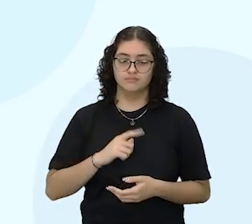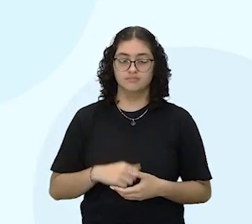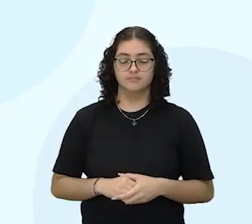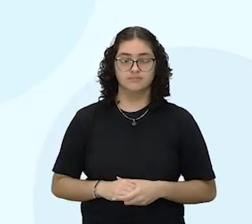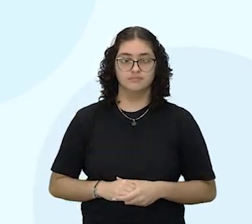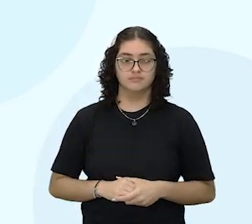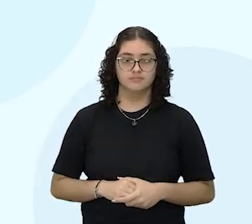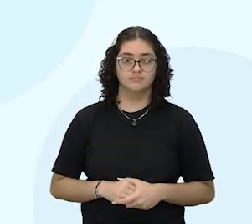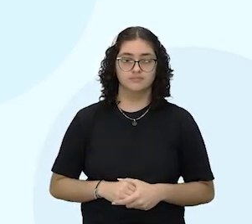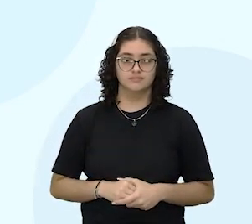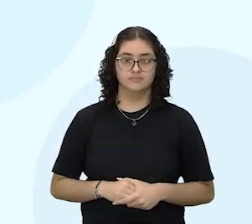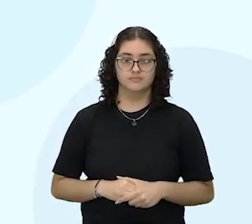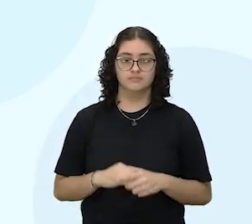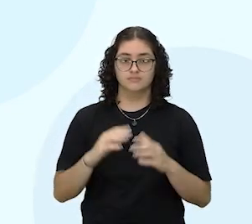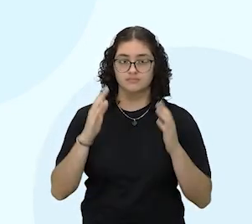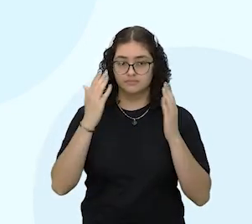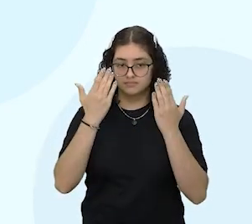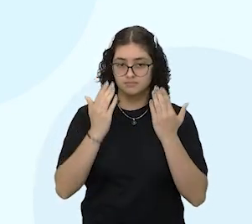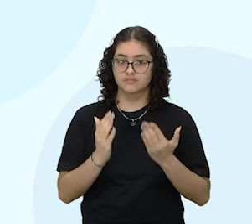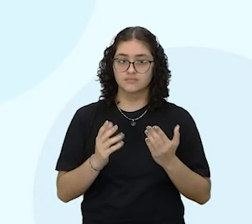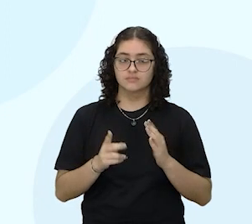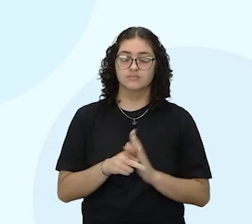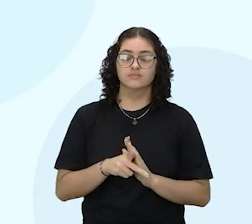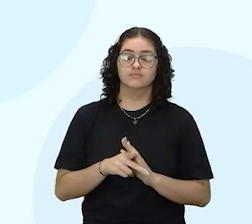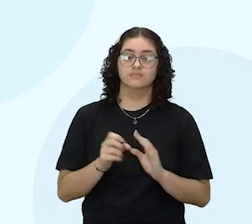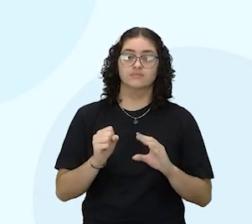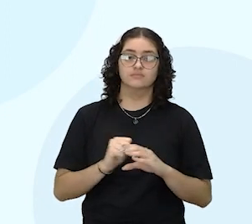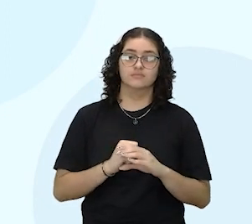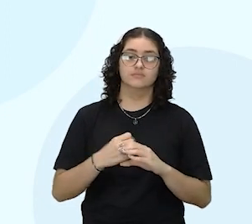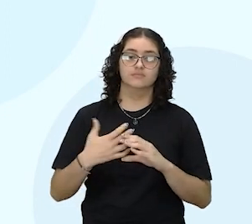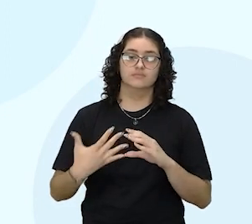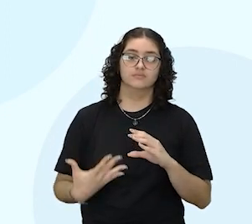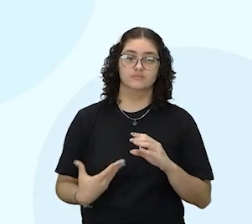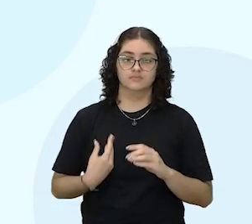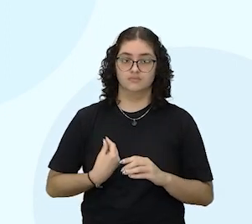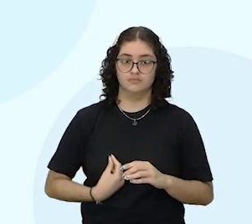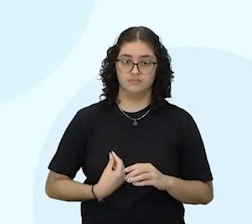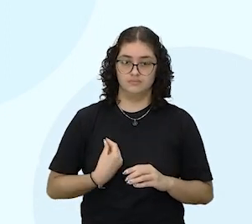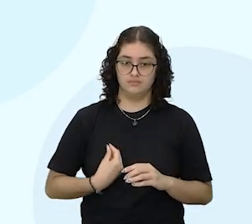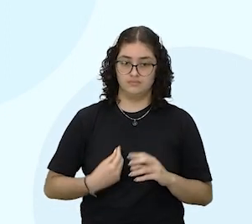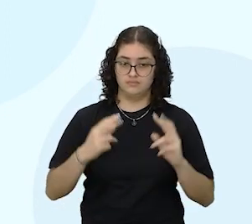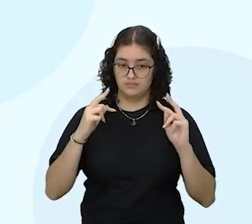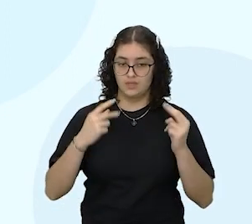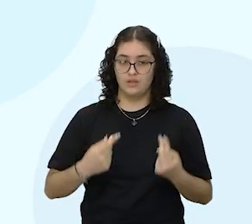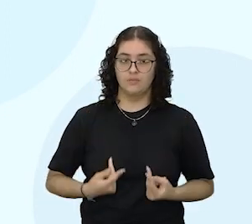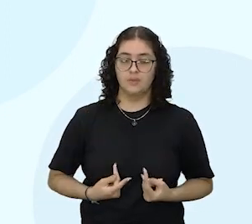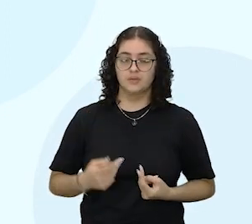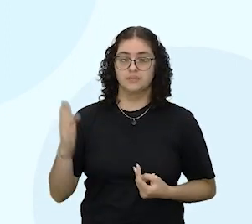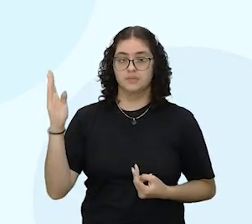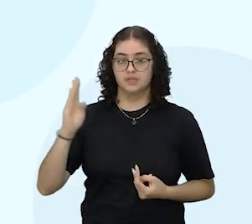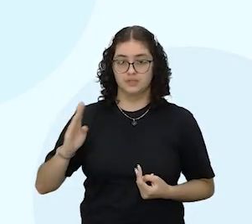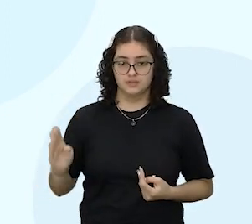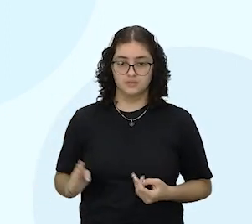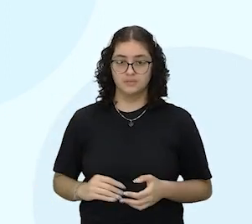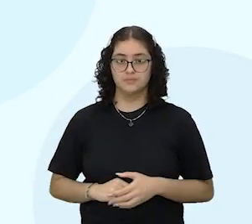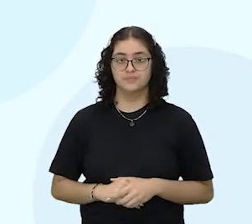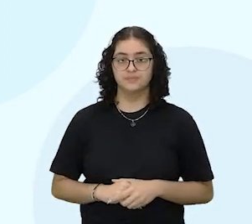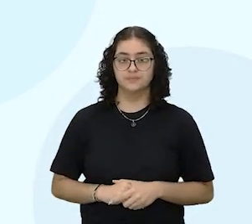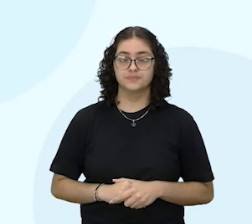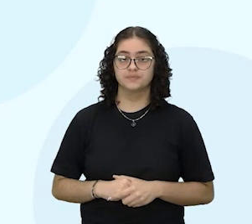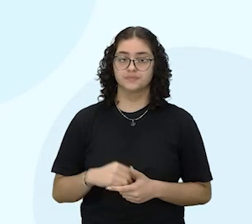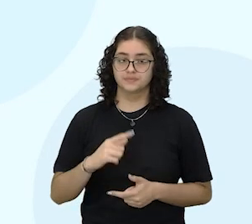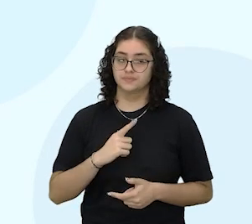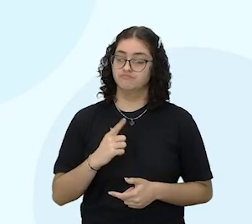vocês. Então, para analisarmos aí as características e condições da população brasileira, a gente vai ver